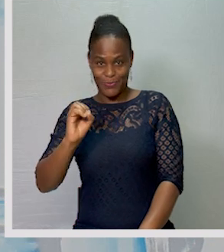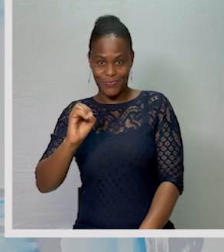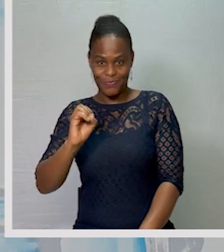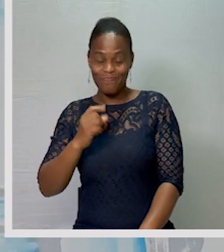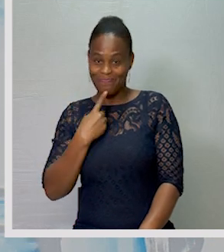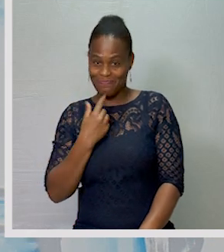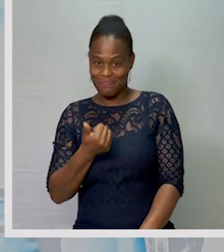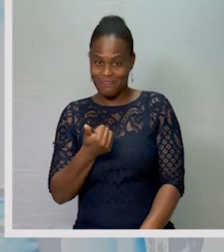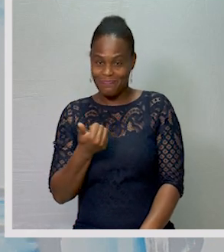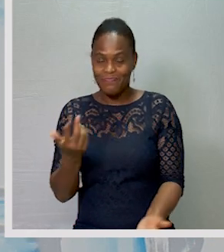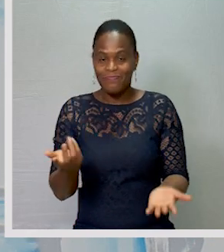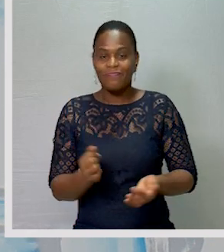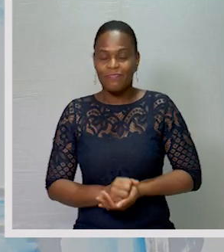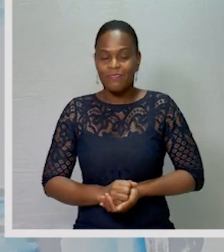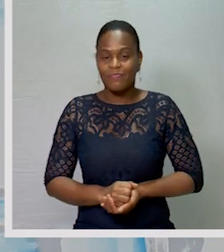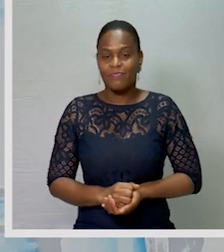isso mesmo.